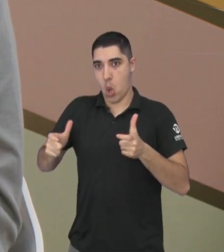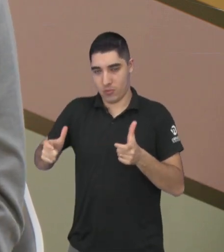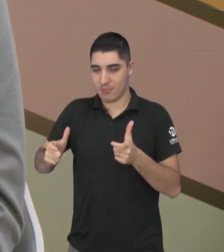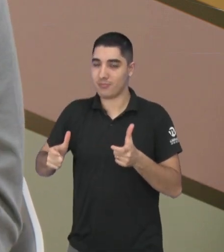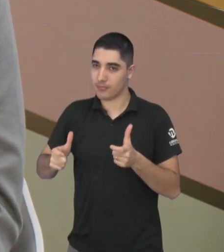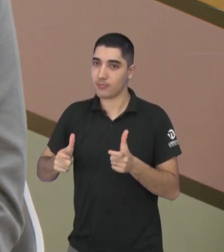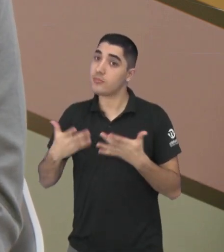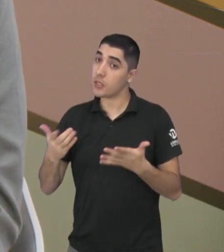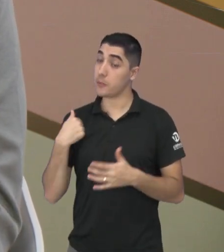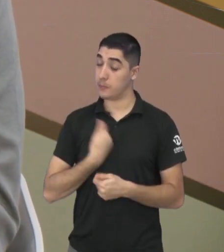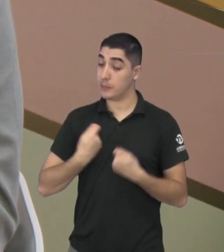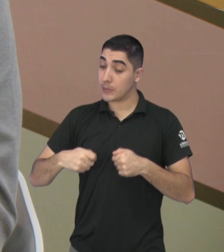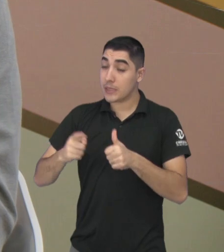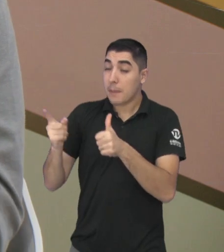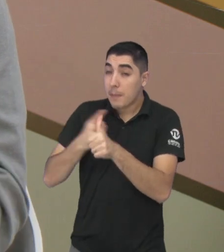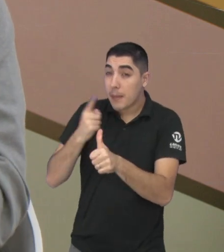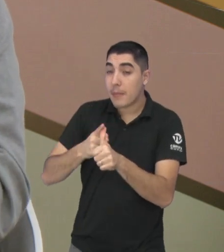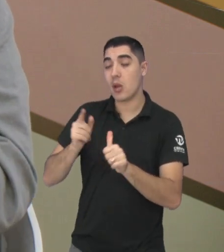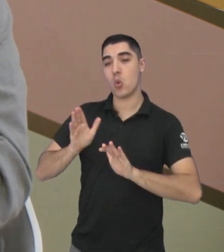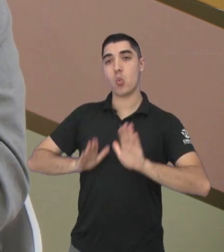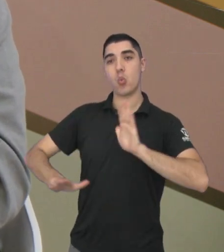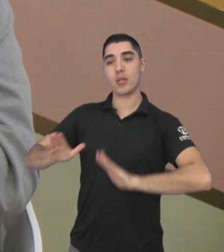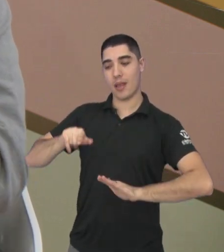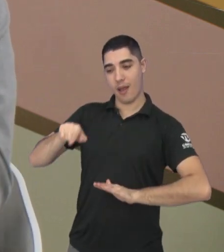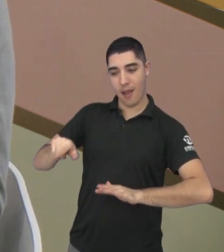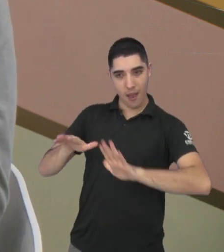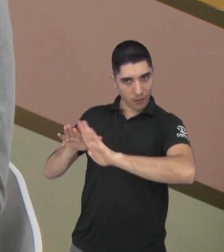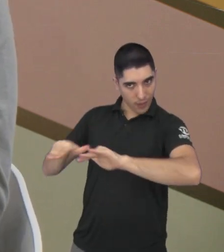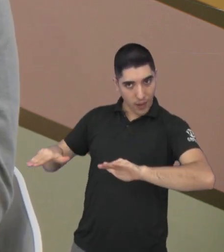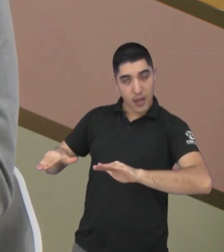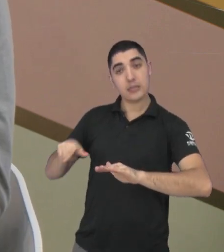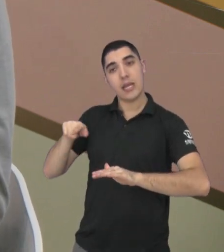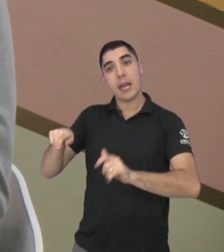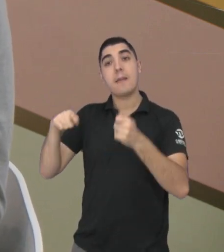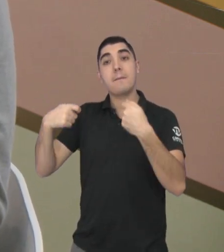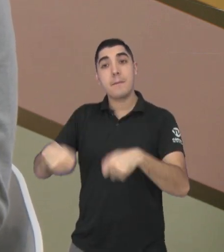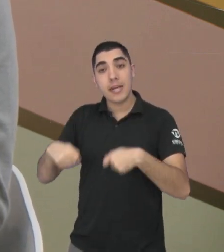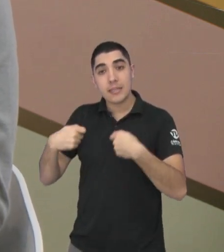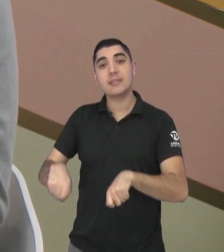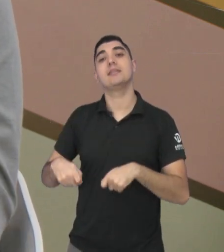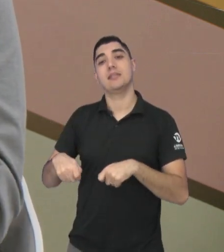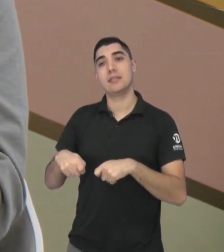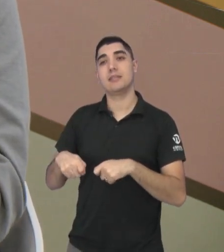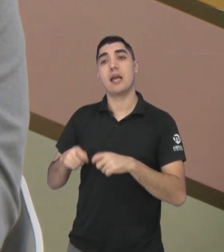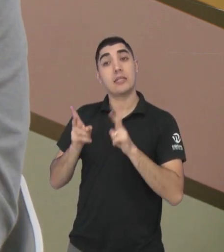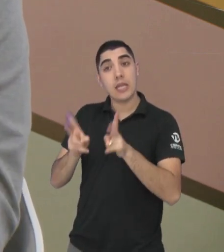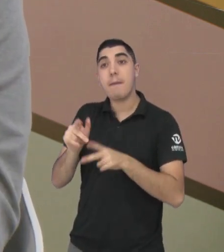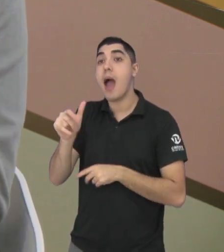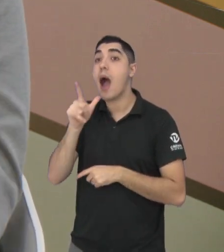que ter muito cuidado com as crianças em manter um bom estado